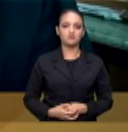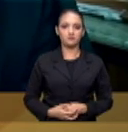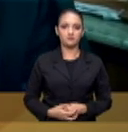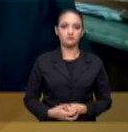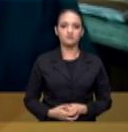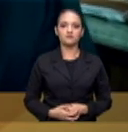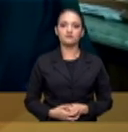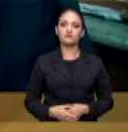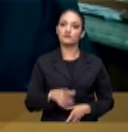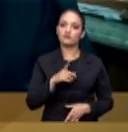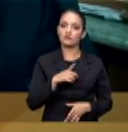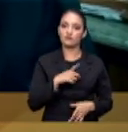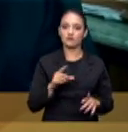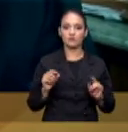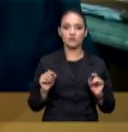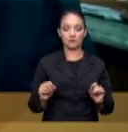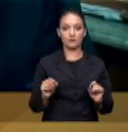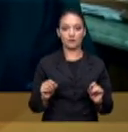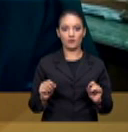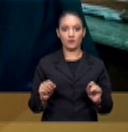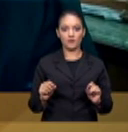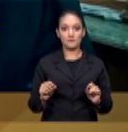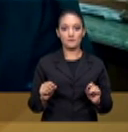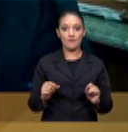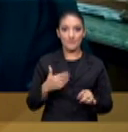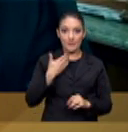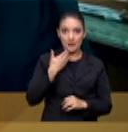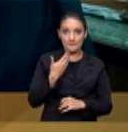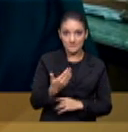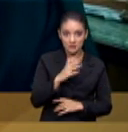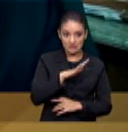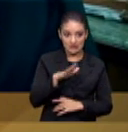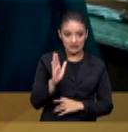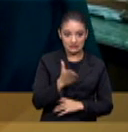buscando desconstituir uma sentença